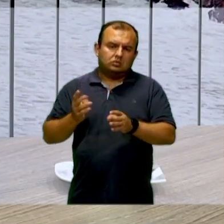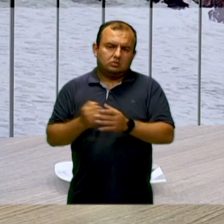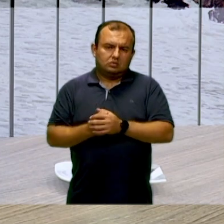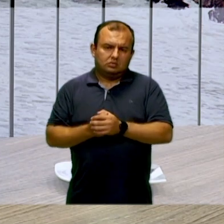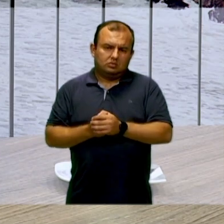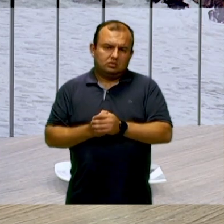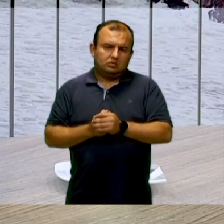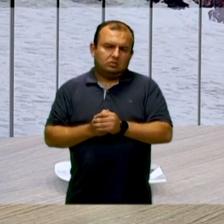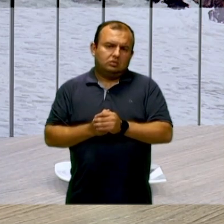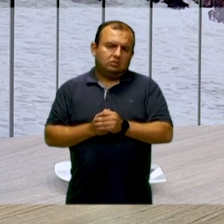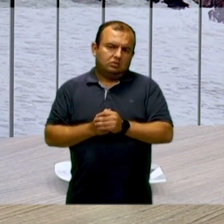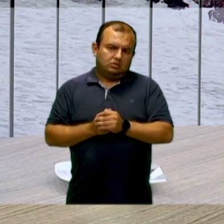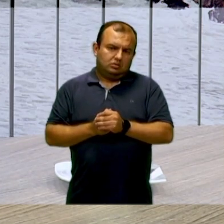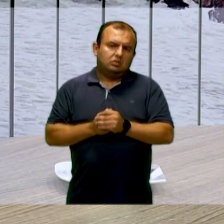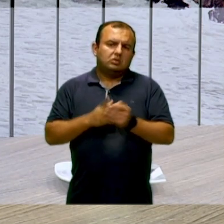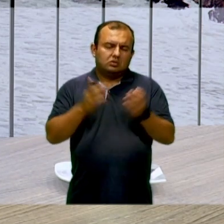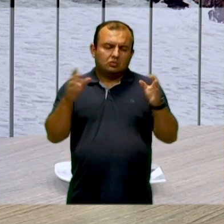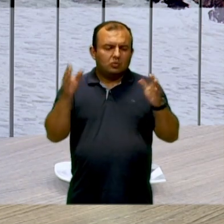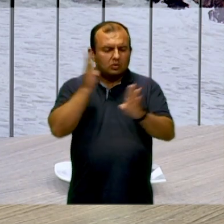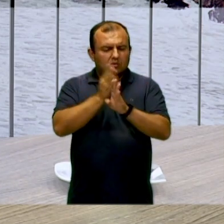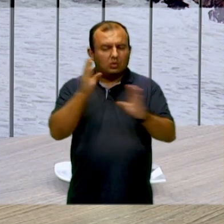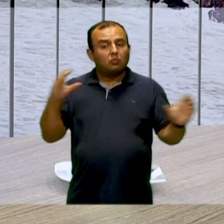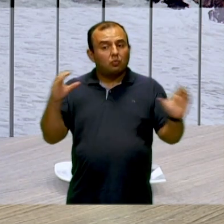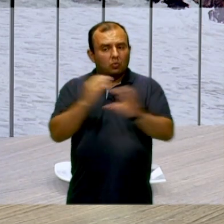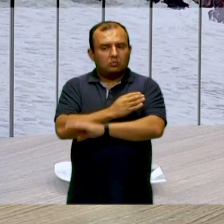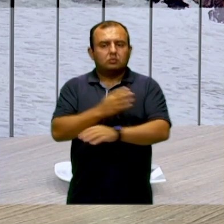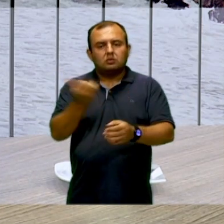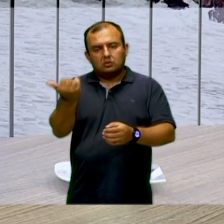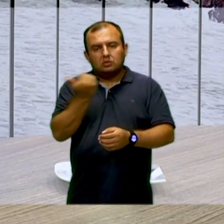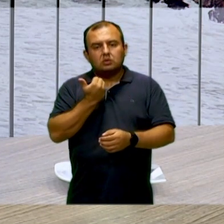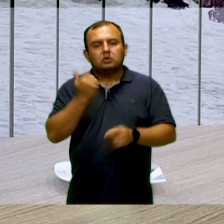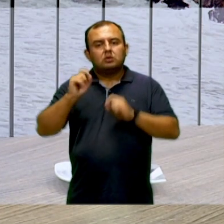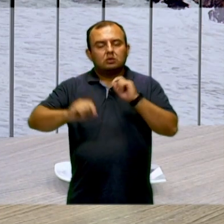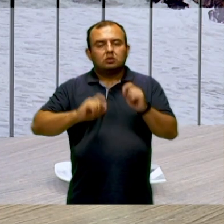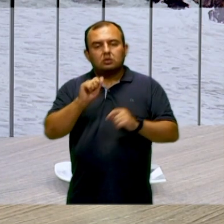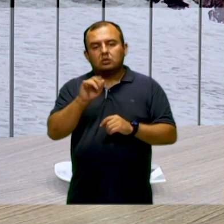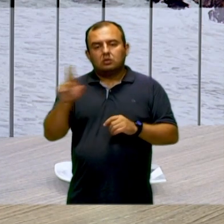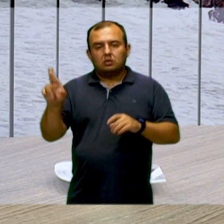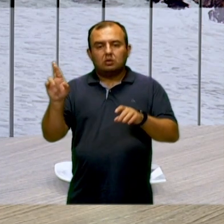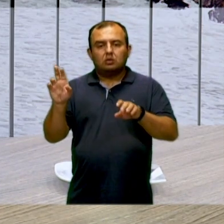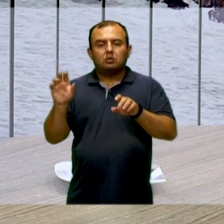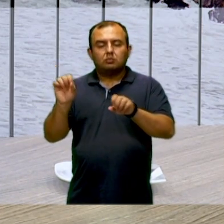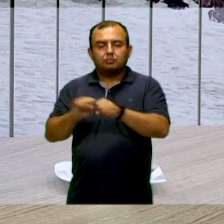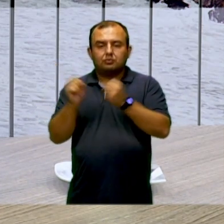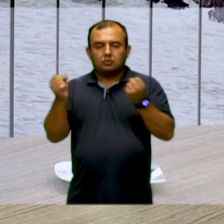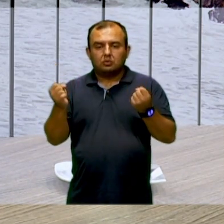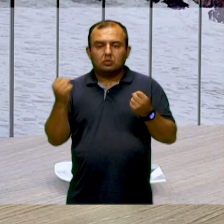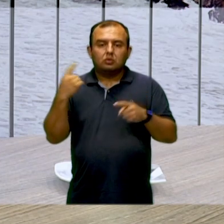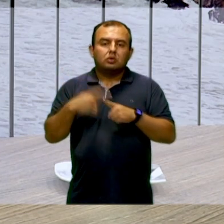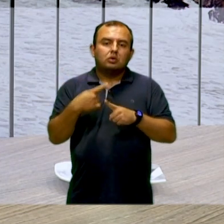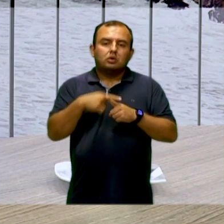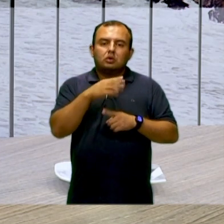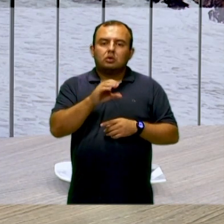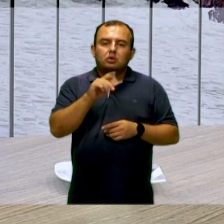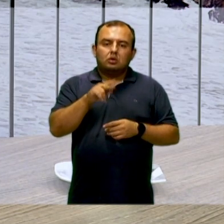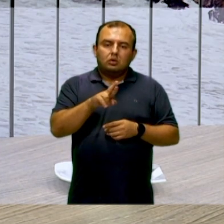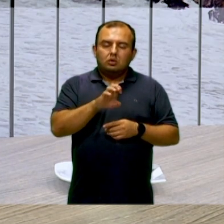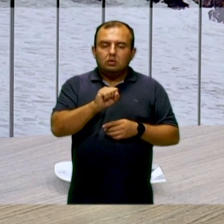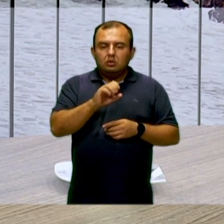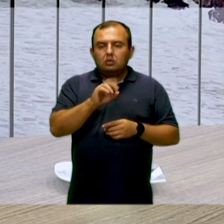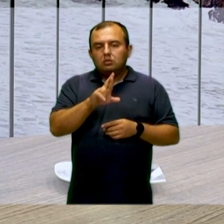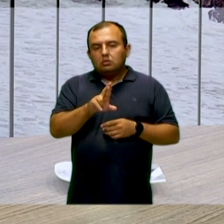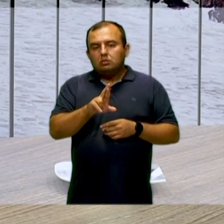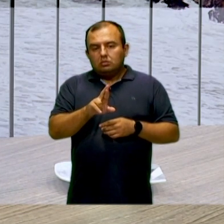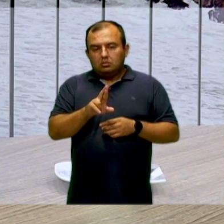laudo esteticamente assim, mais completo, né? Ele informou que o ar-condicionado pifou, justamente porque aquele compressor ali,